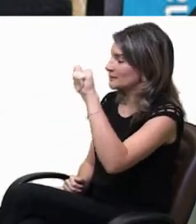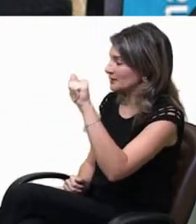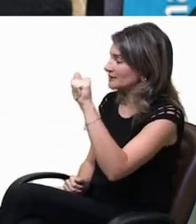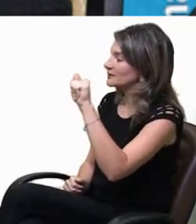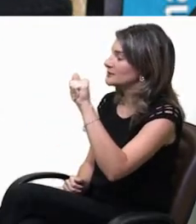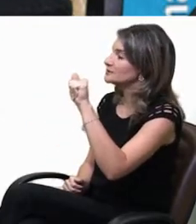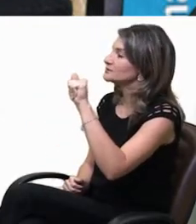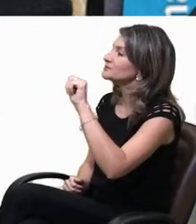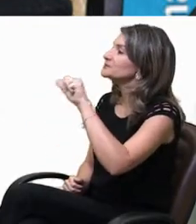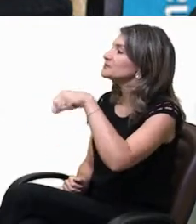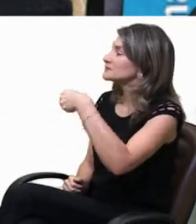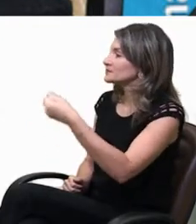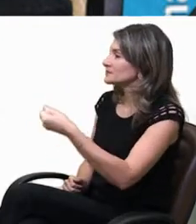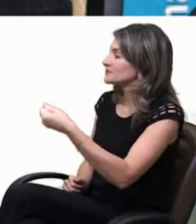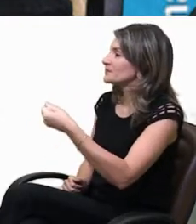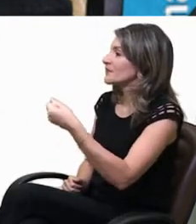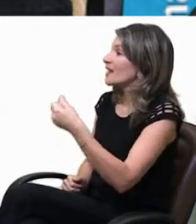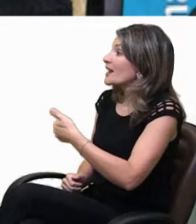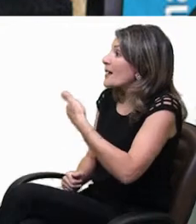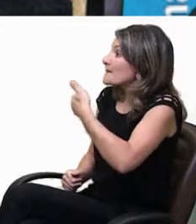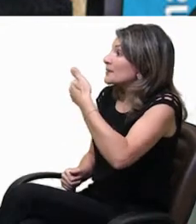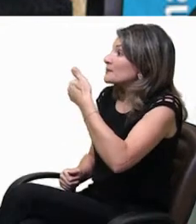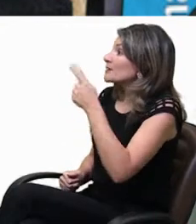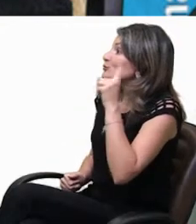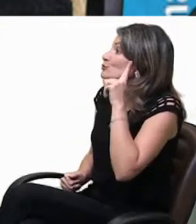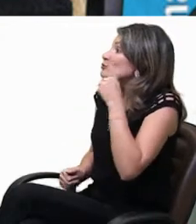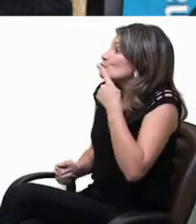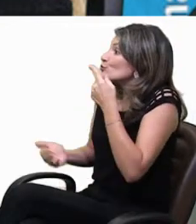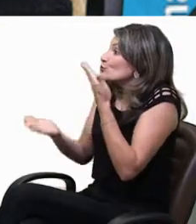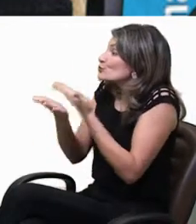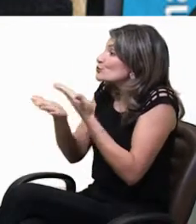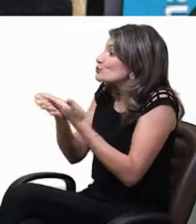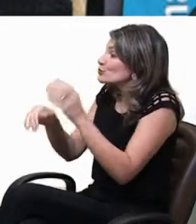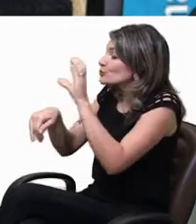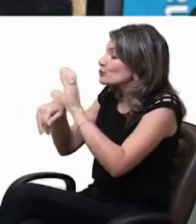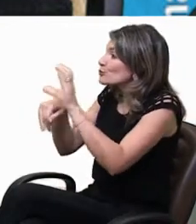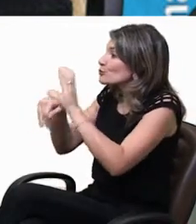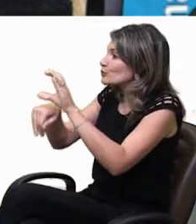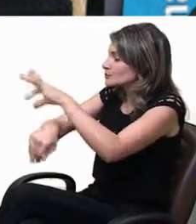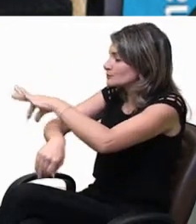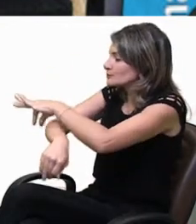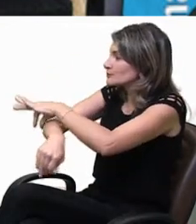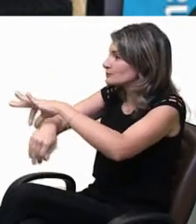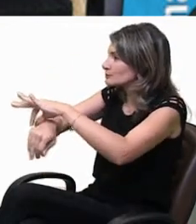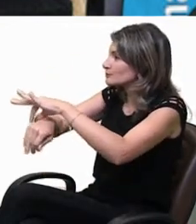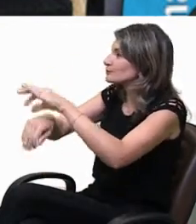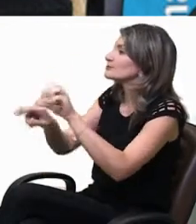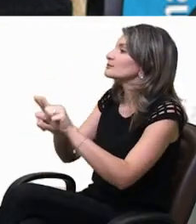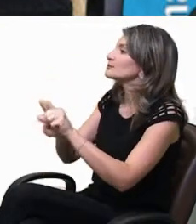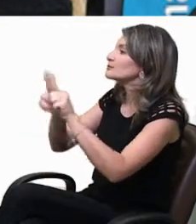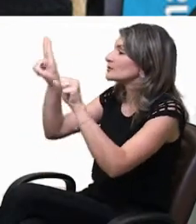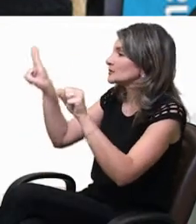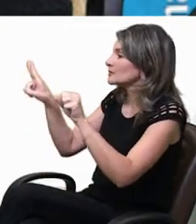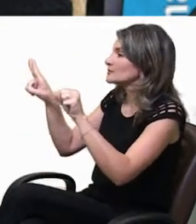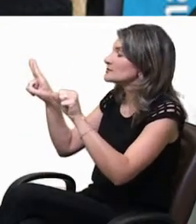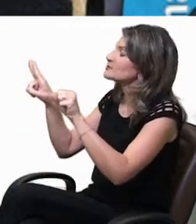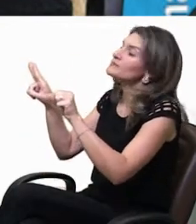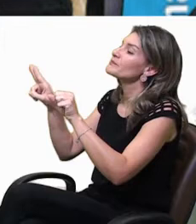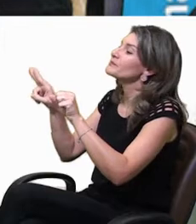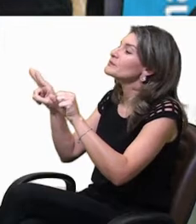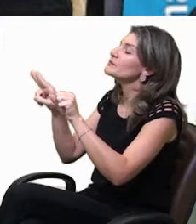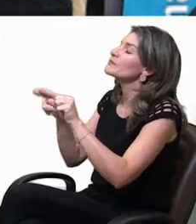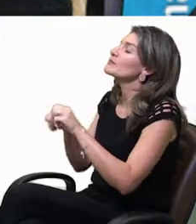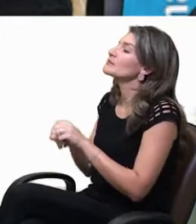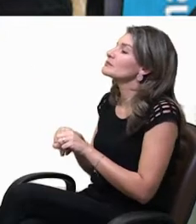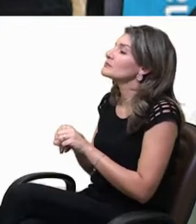Santos Castro. Ela é a primeira estudante surda no curso de Engenharia Civil da UEG, campus